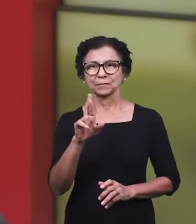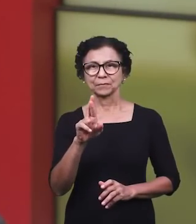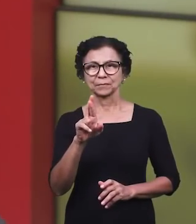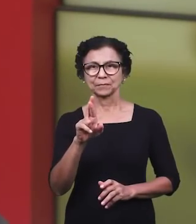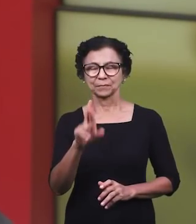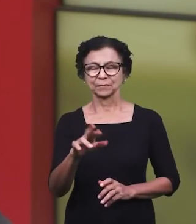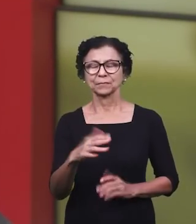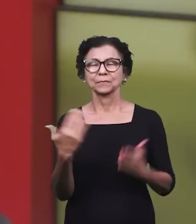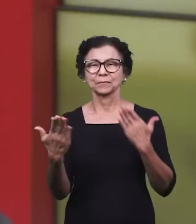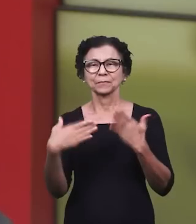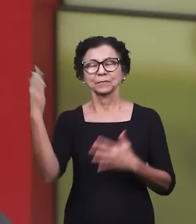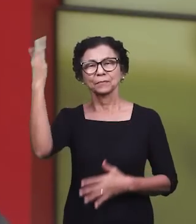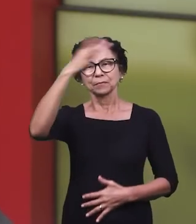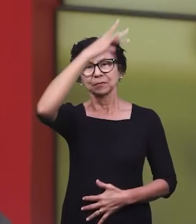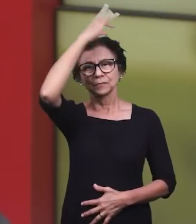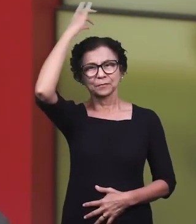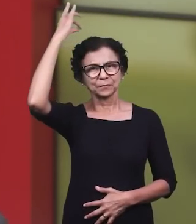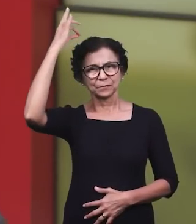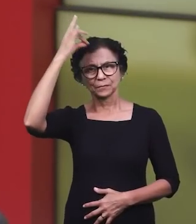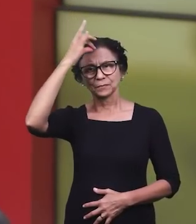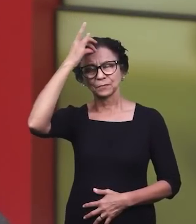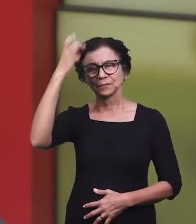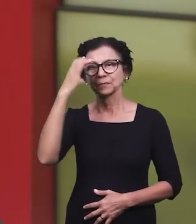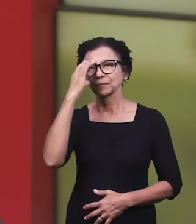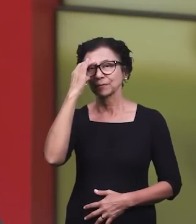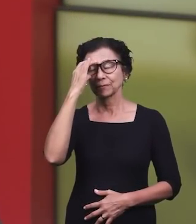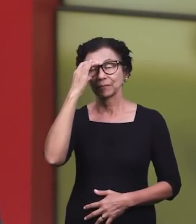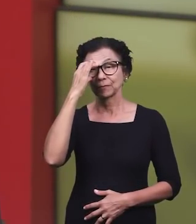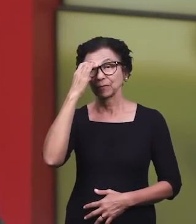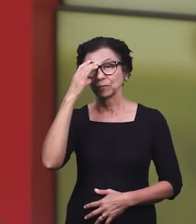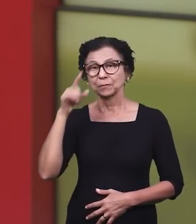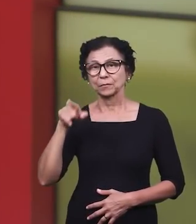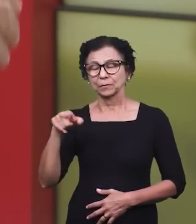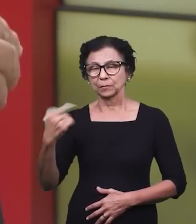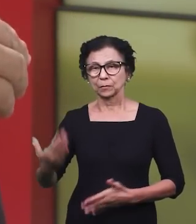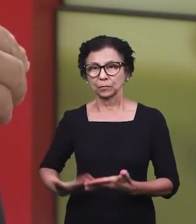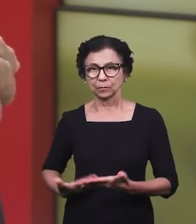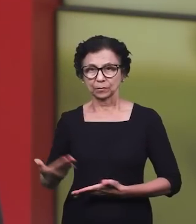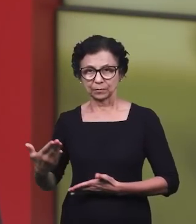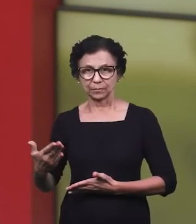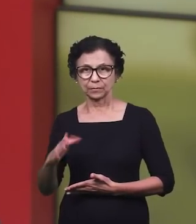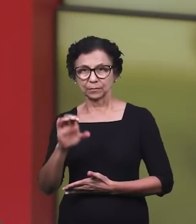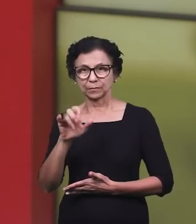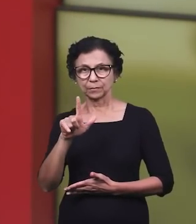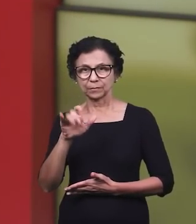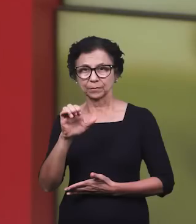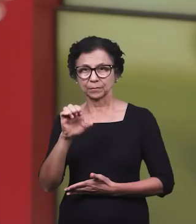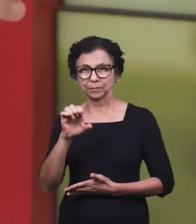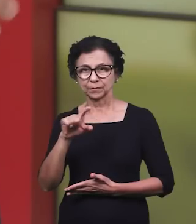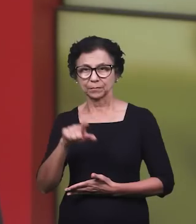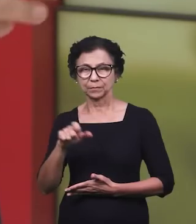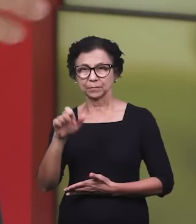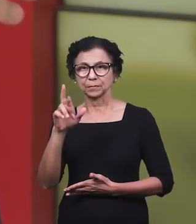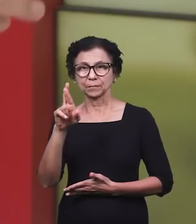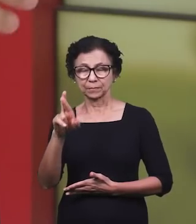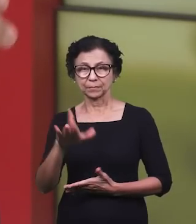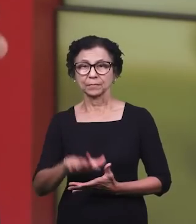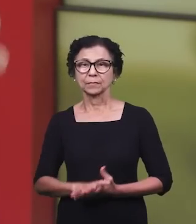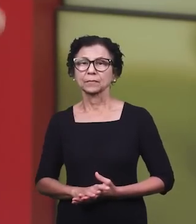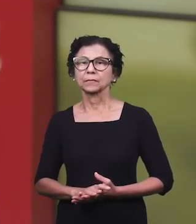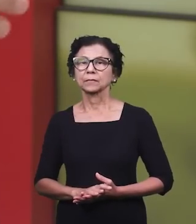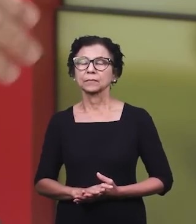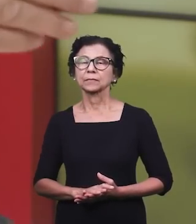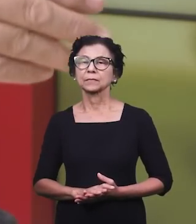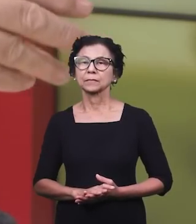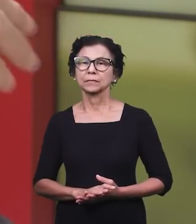da sua casa, o mais antigo, que ele confiava, e ele designou ele para ir buscar a noiva do filho. E deu a toda,